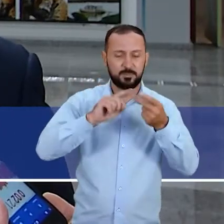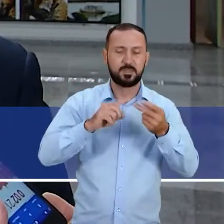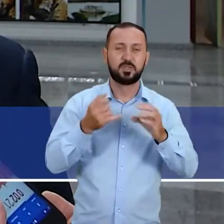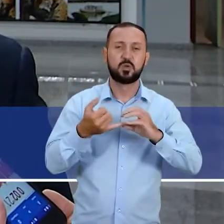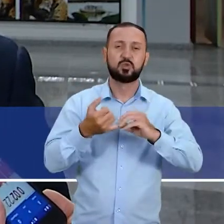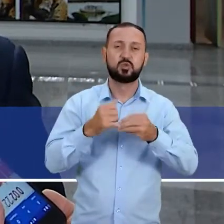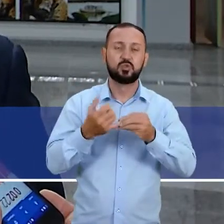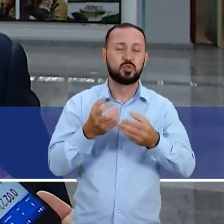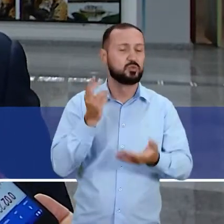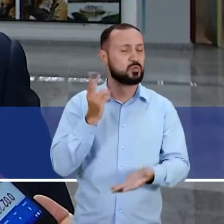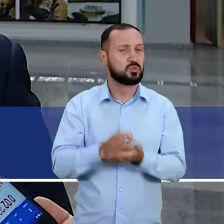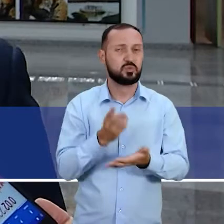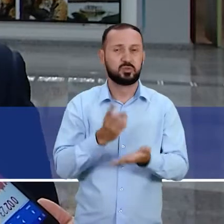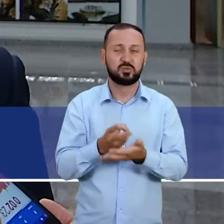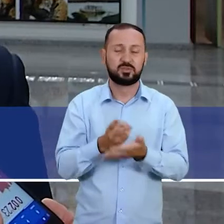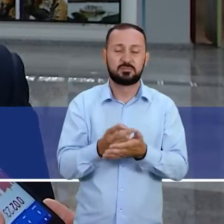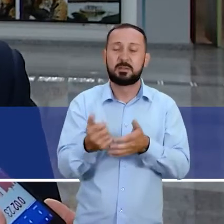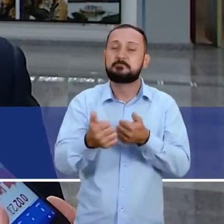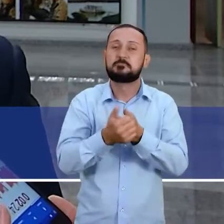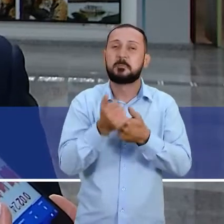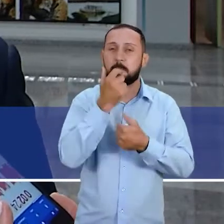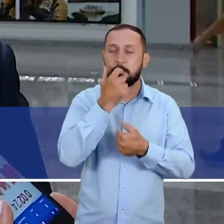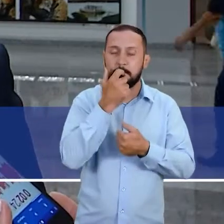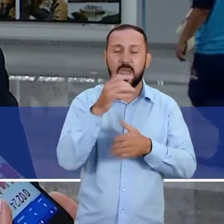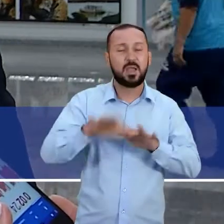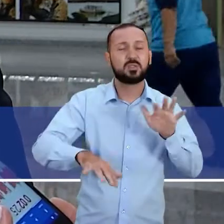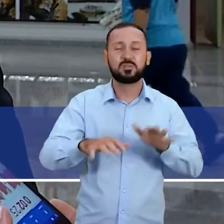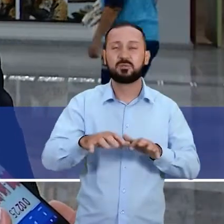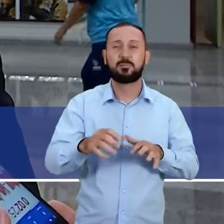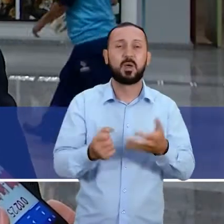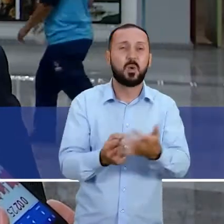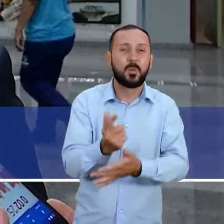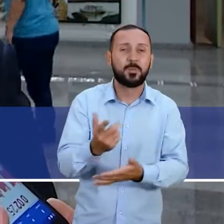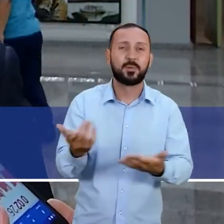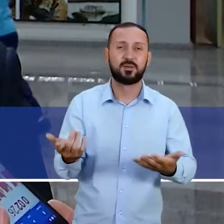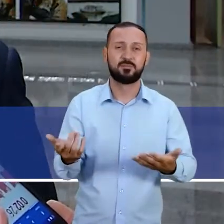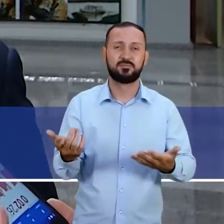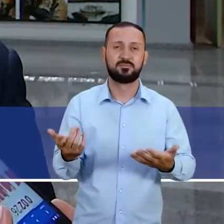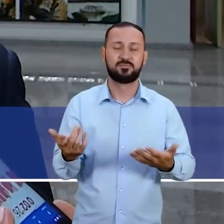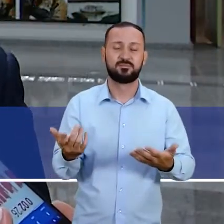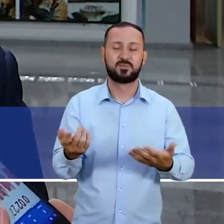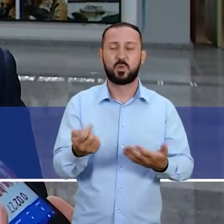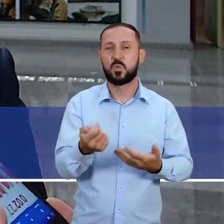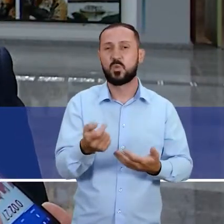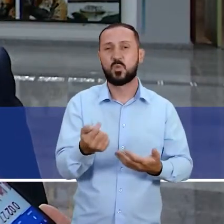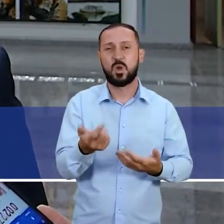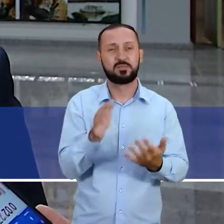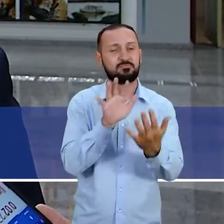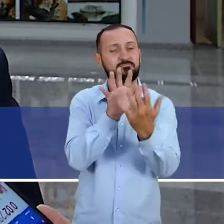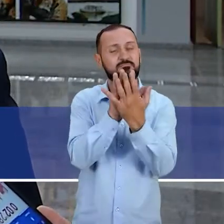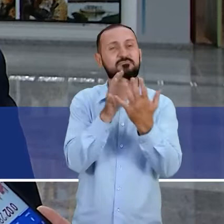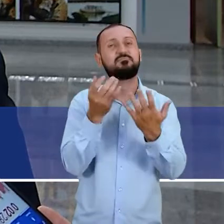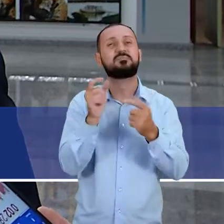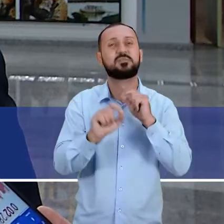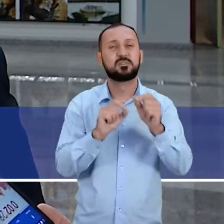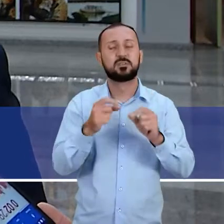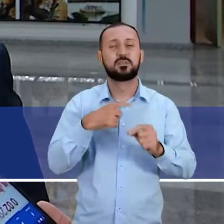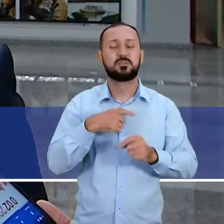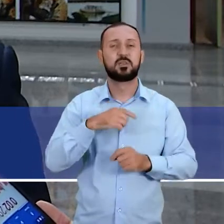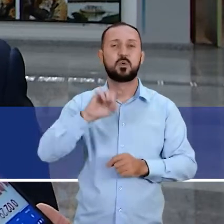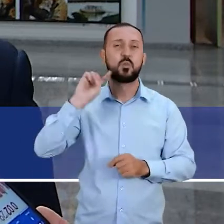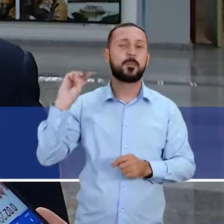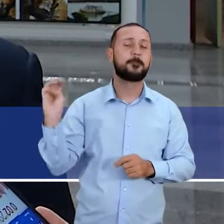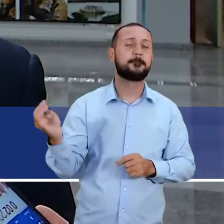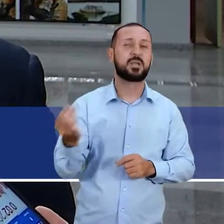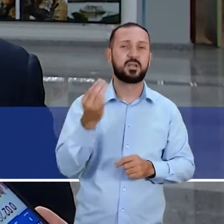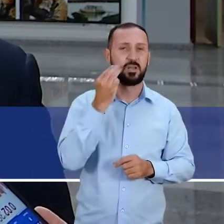o milho, a soja na porta da porteira, vamos se dizer, na entrada da propriedade praticamente,